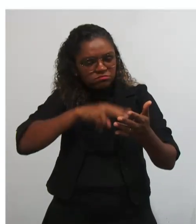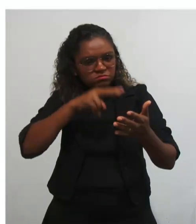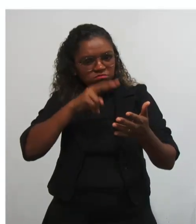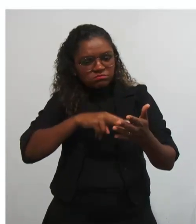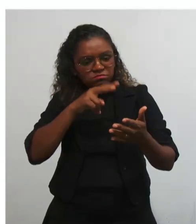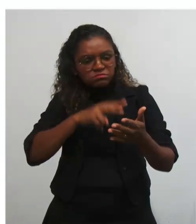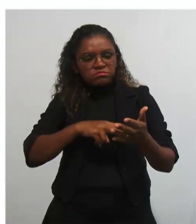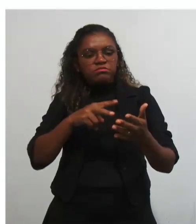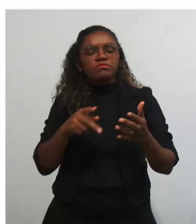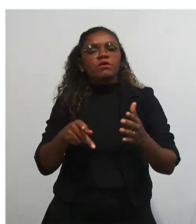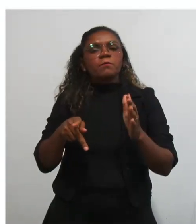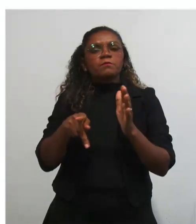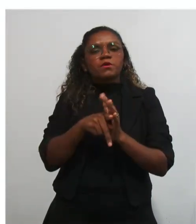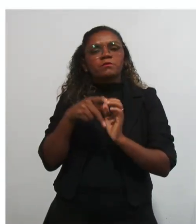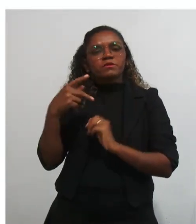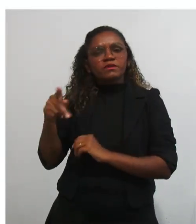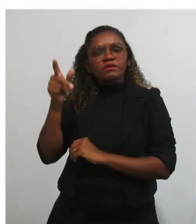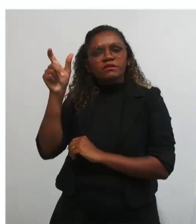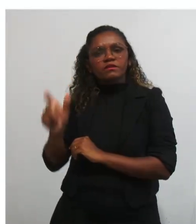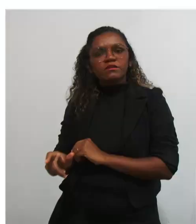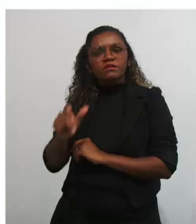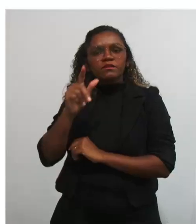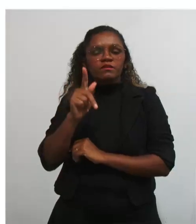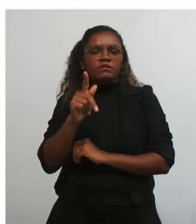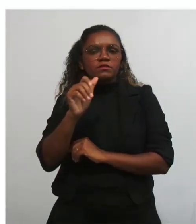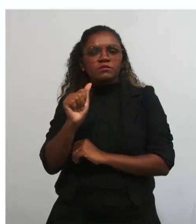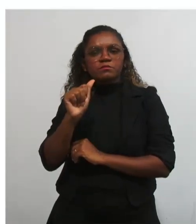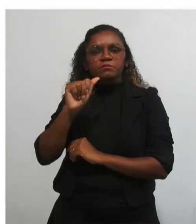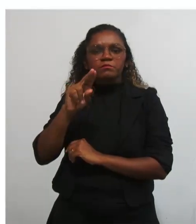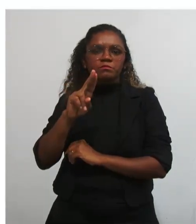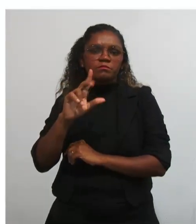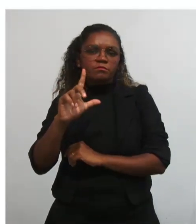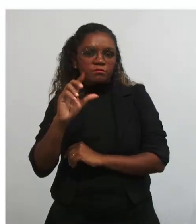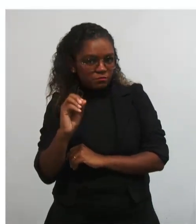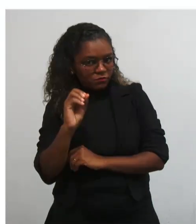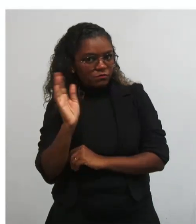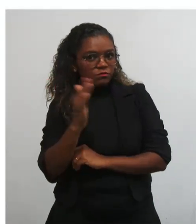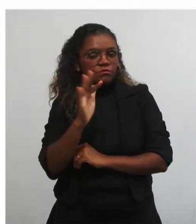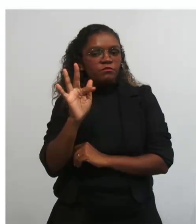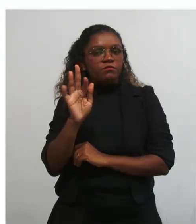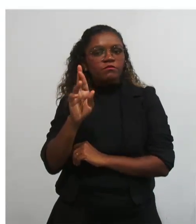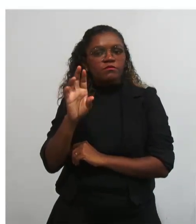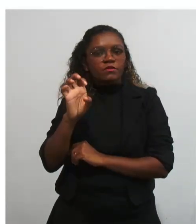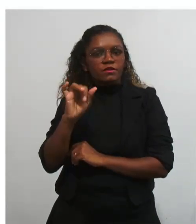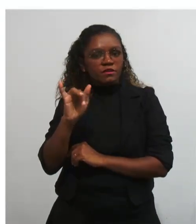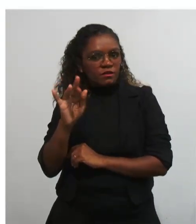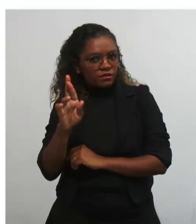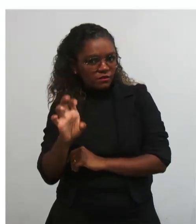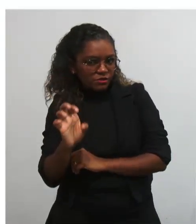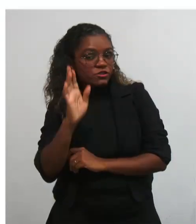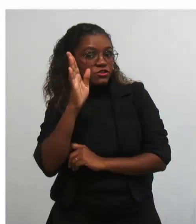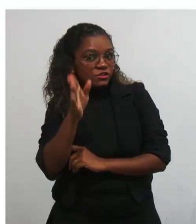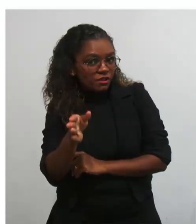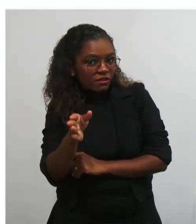Então aqui Paulo Freire está representando esse aparato teórico, né, específico. Então, leituras de